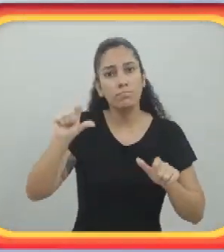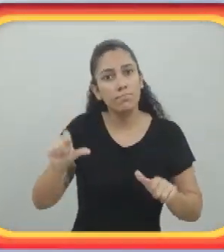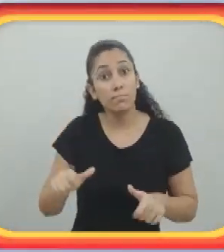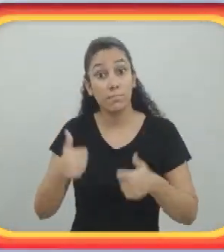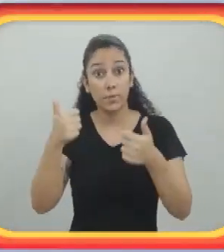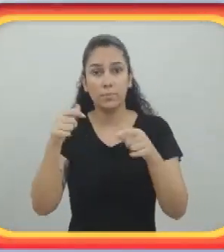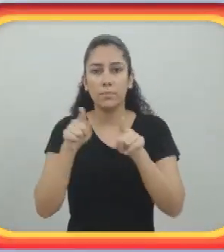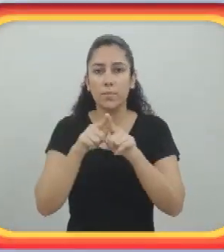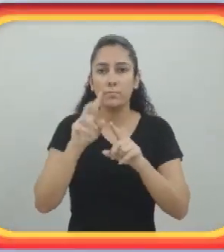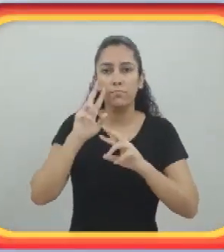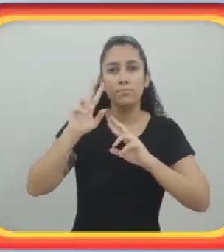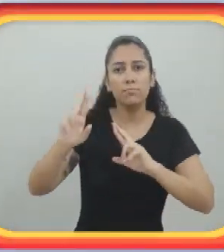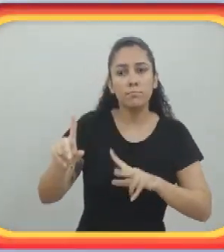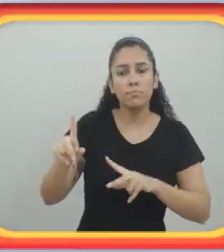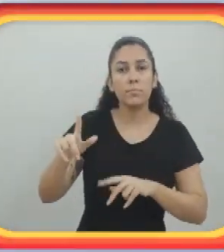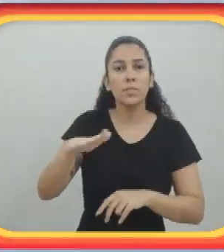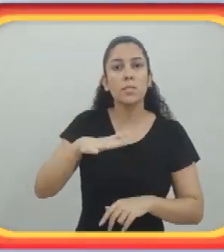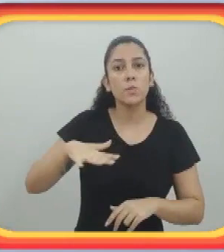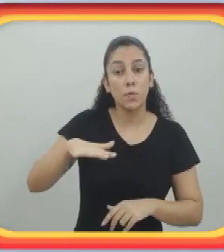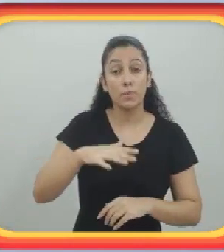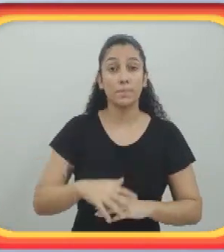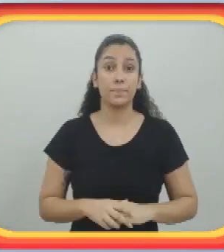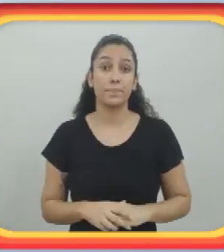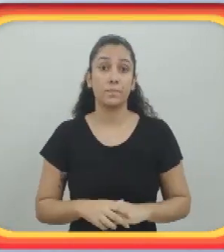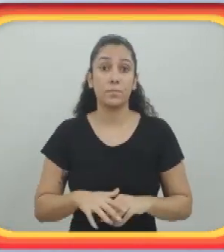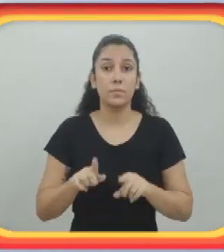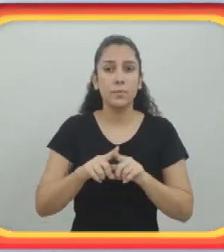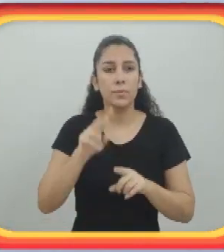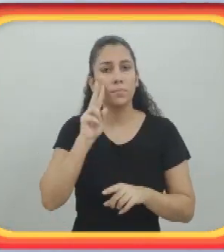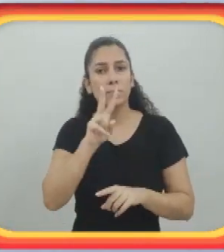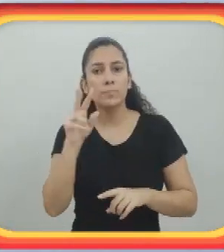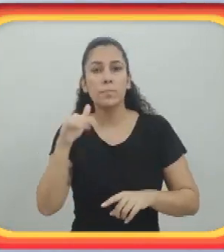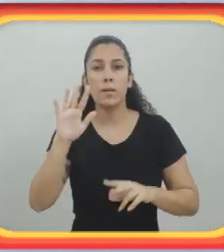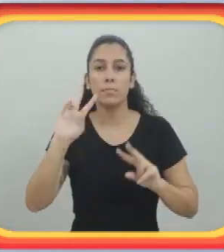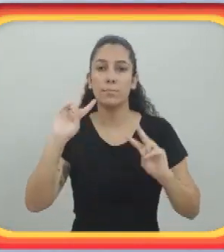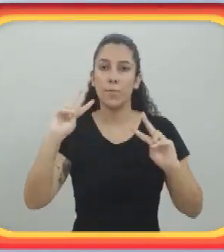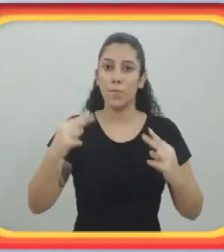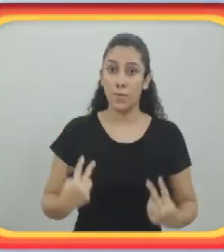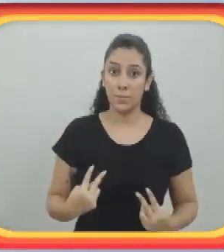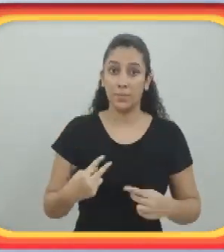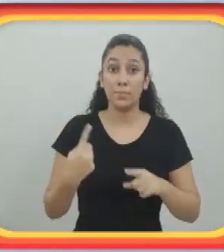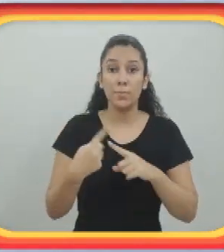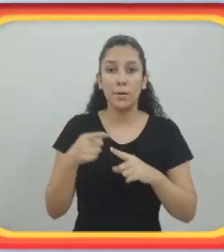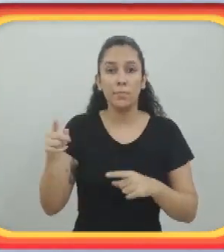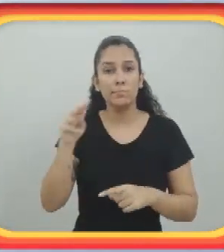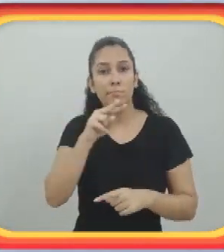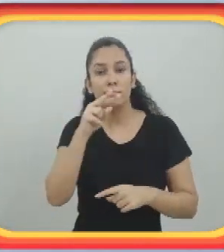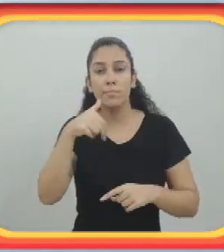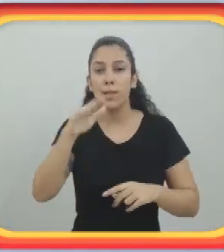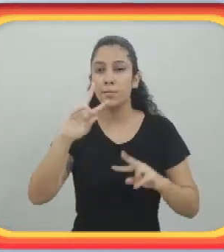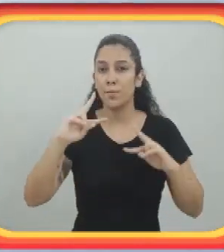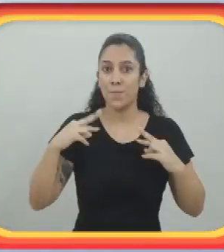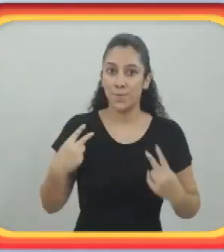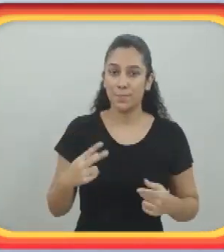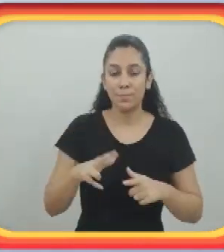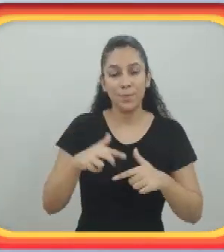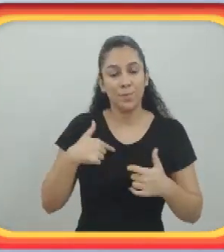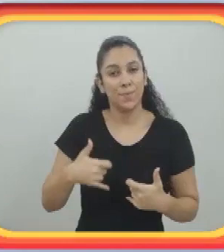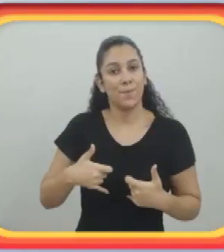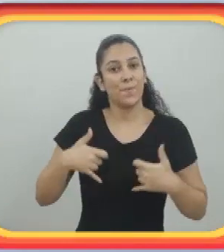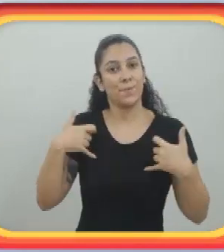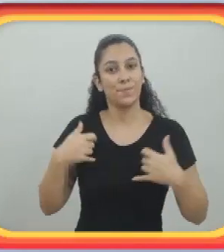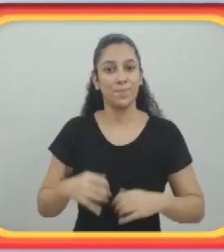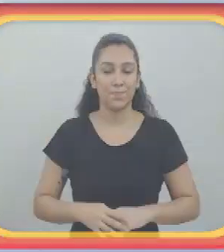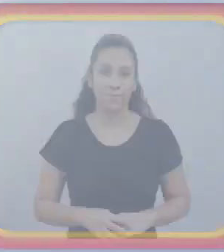a ter um olhar diferente para as situações, né? Um olhar mais humano, porque ele tem esse olhar mais